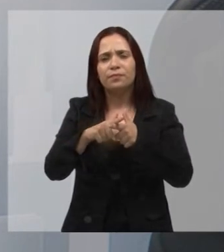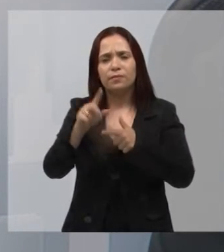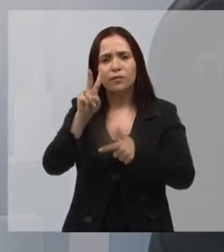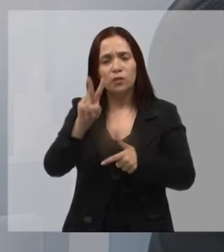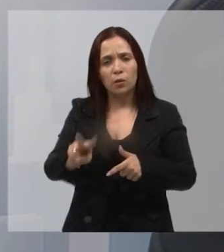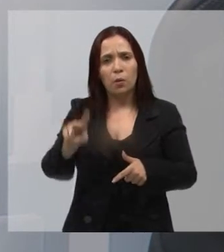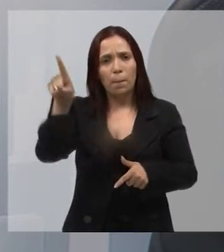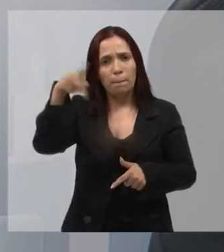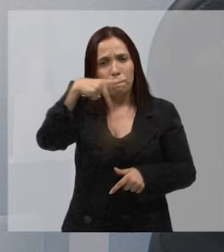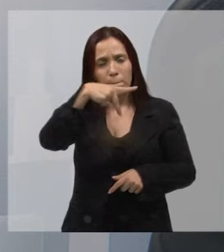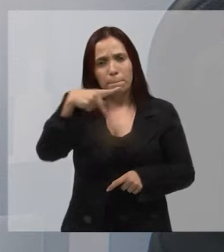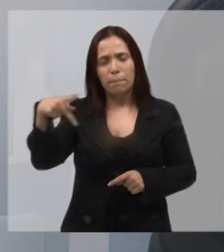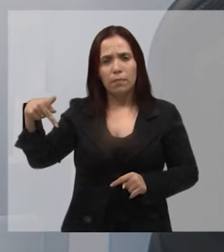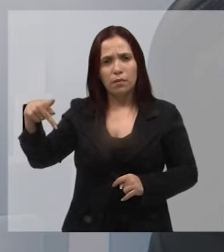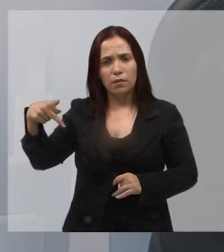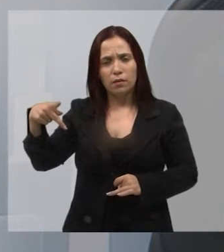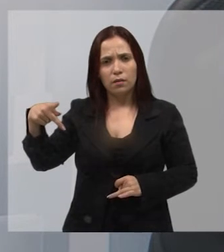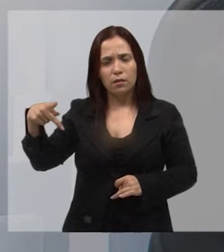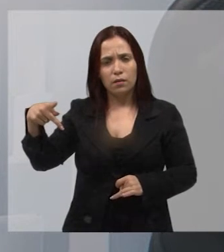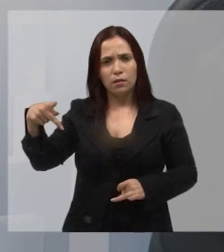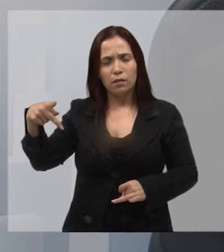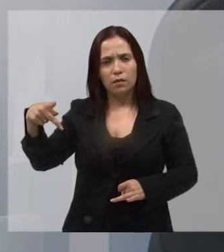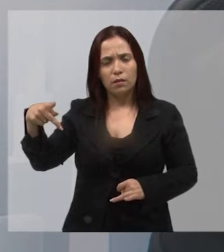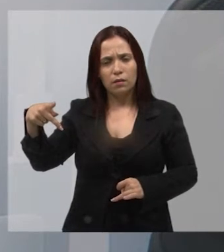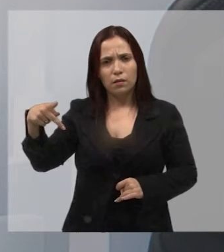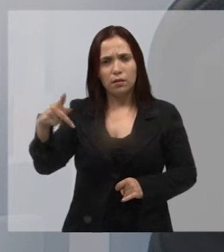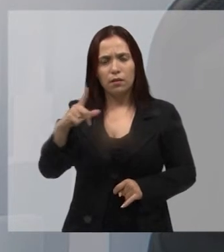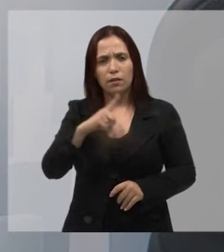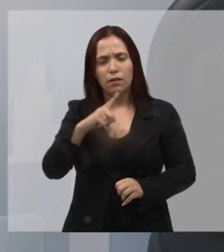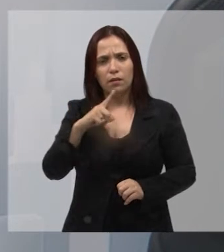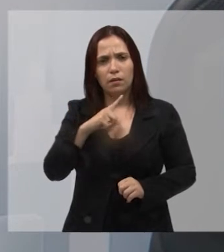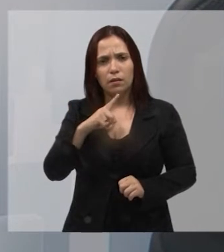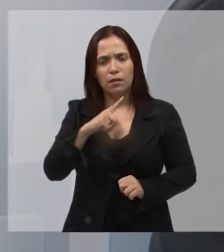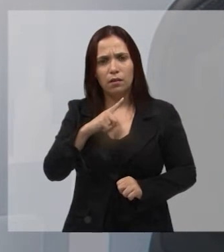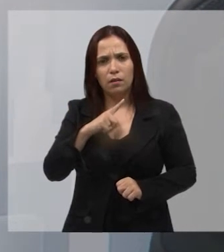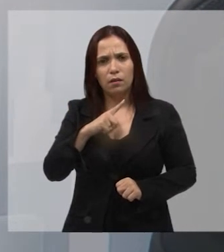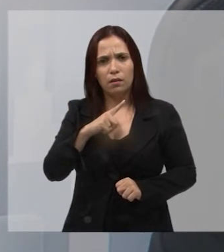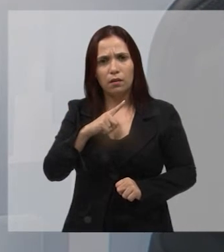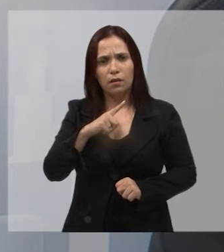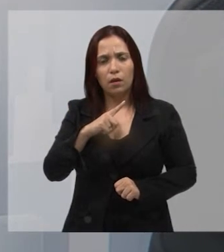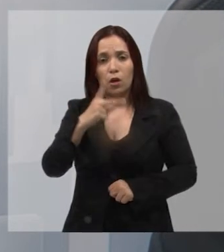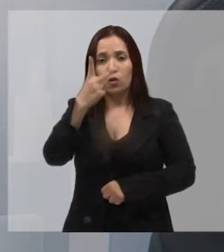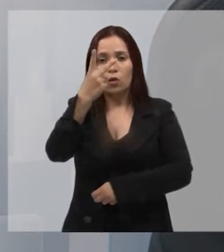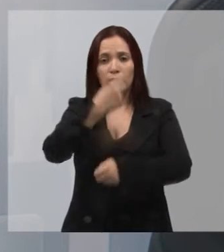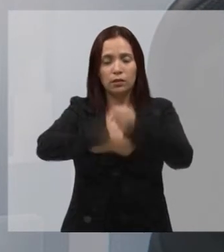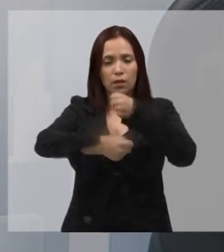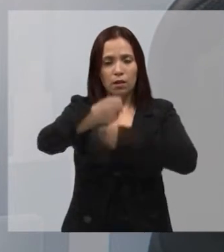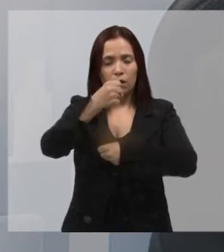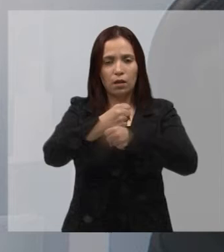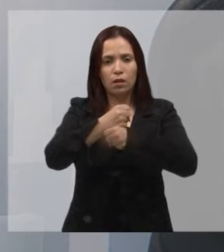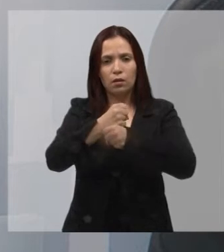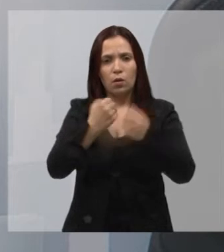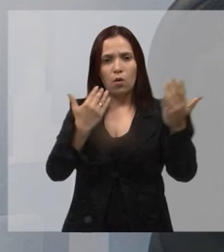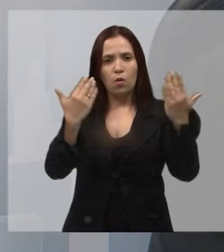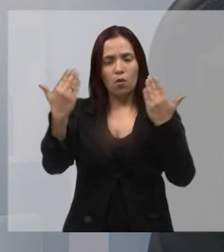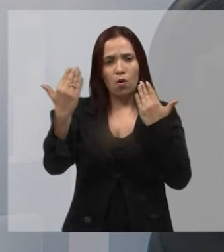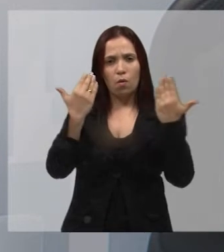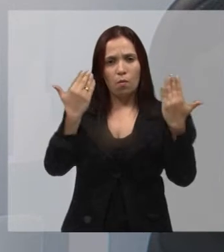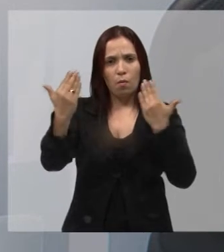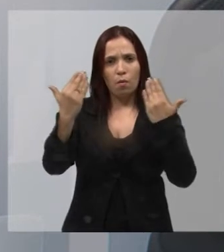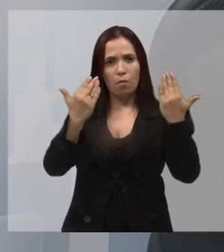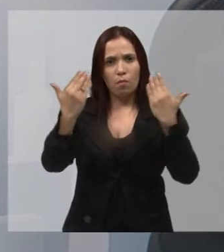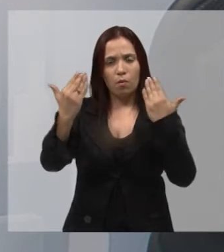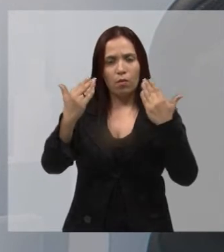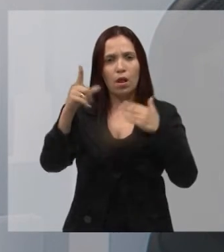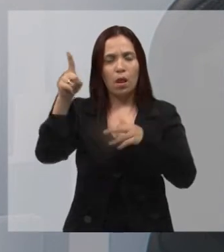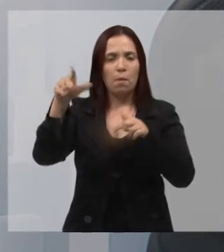Um governo federal que, literalmente, em relação a 2 anos atrás, agiu de algumas